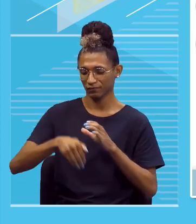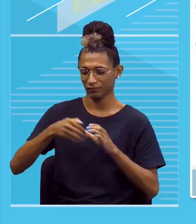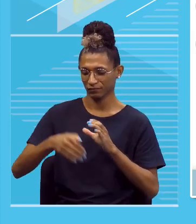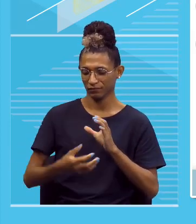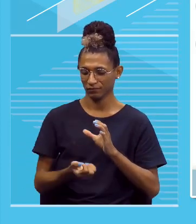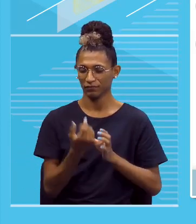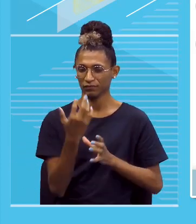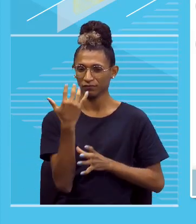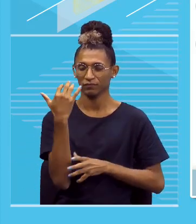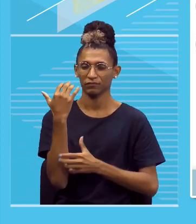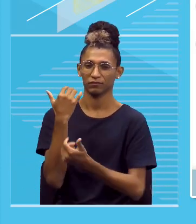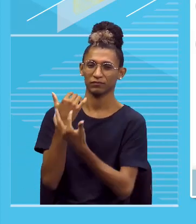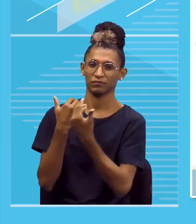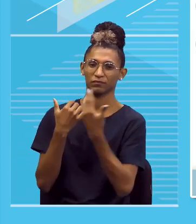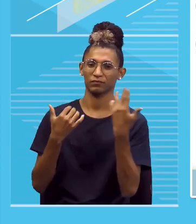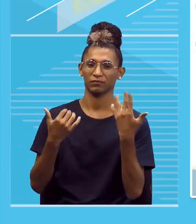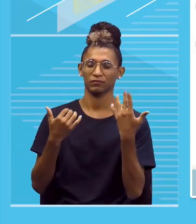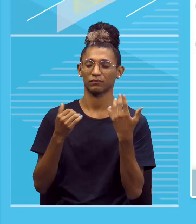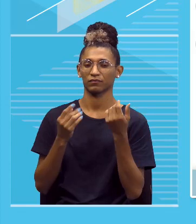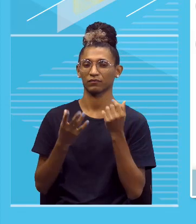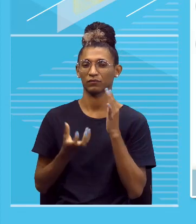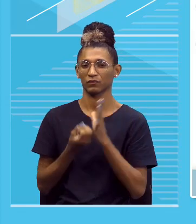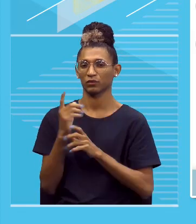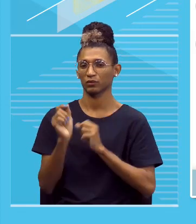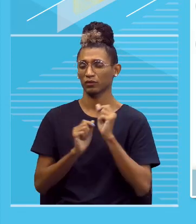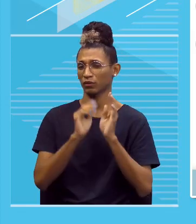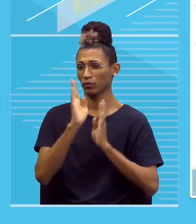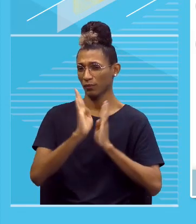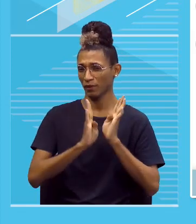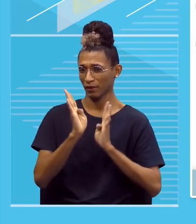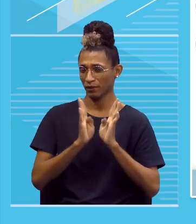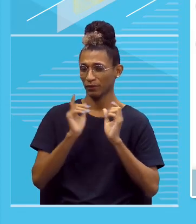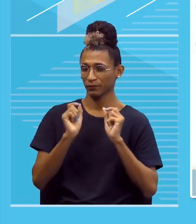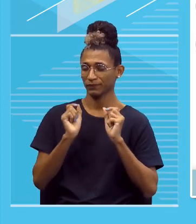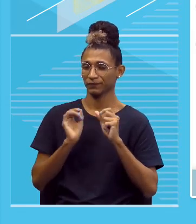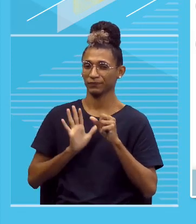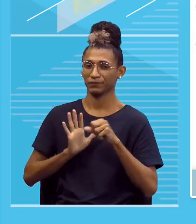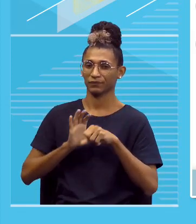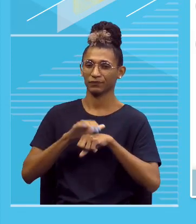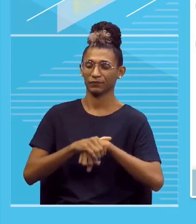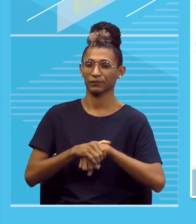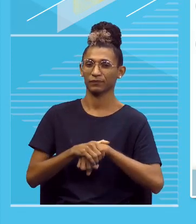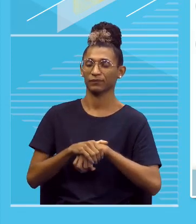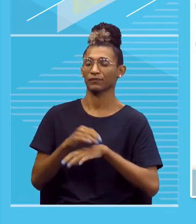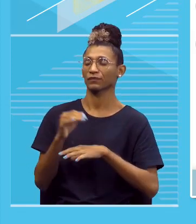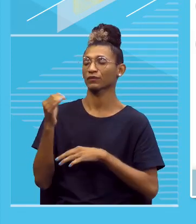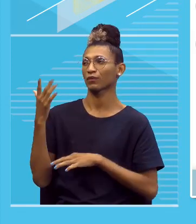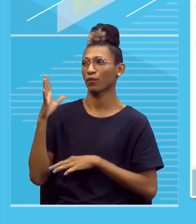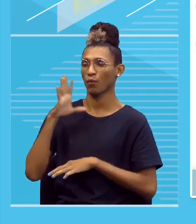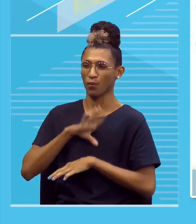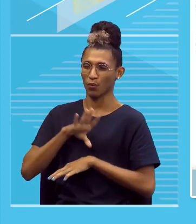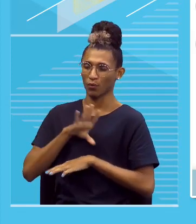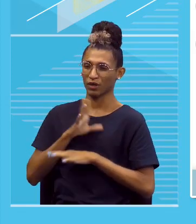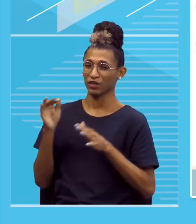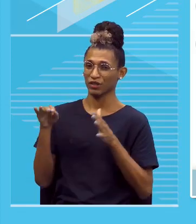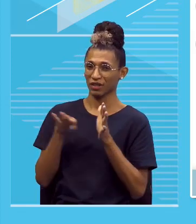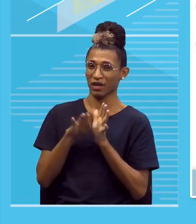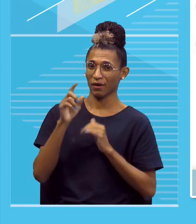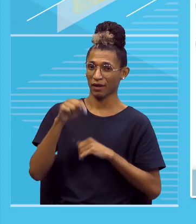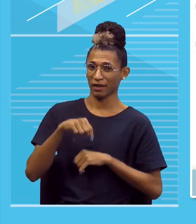na realidade gente as plantations vem do período colonial os portugueses quando aqui chegaram no